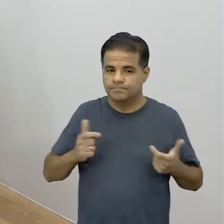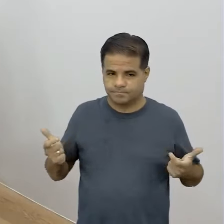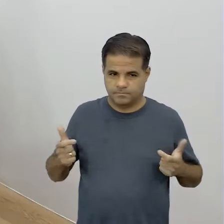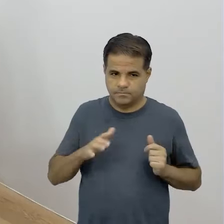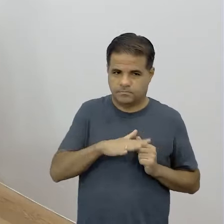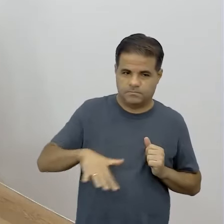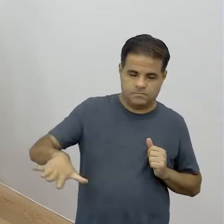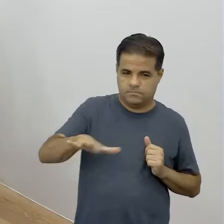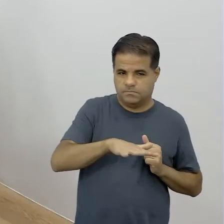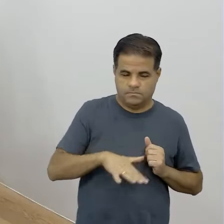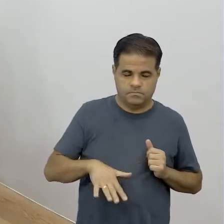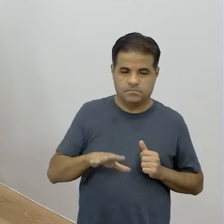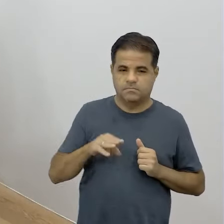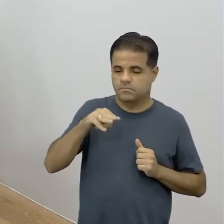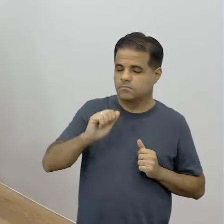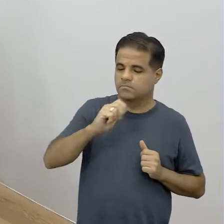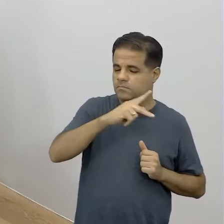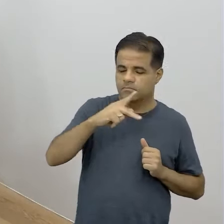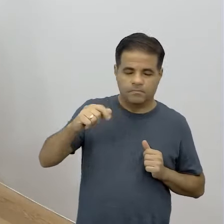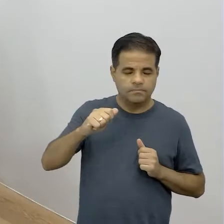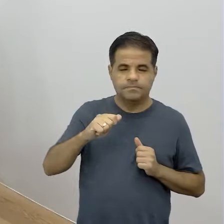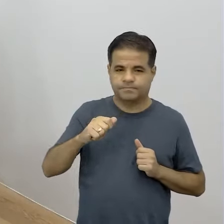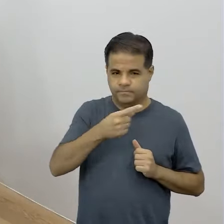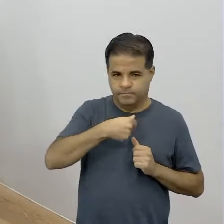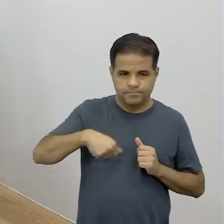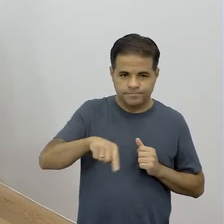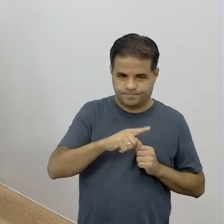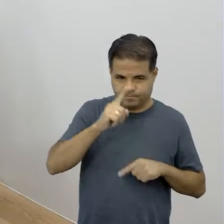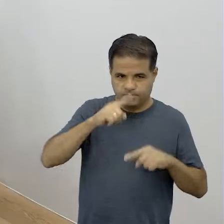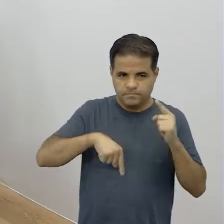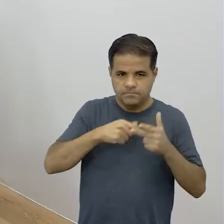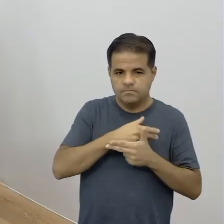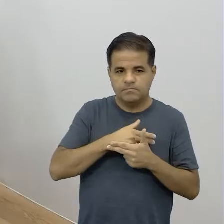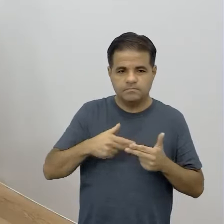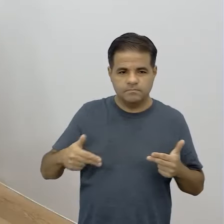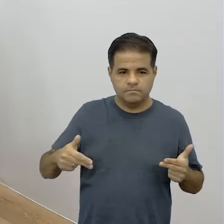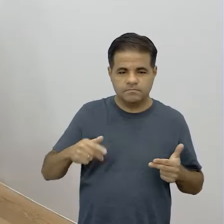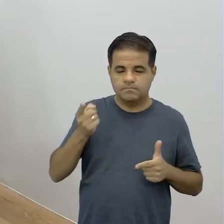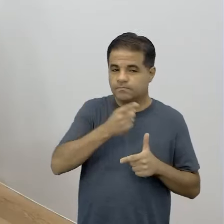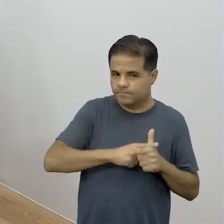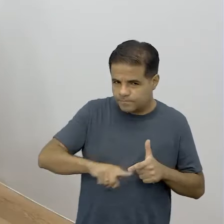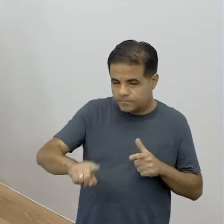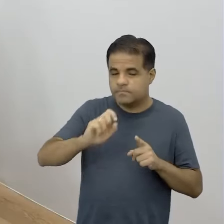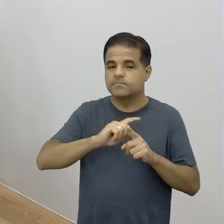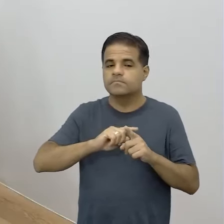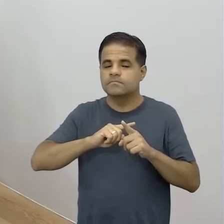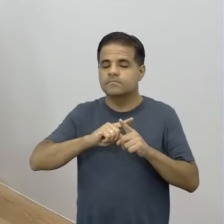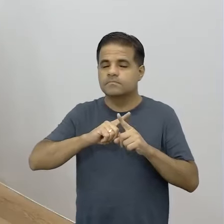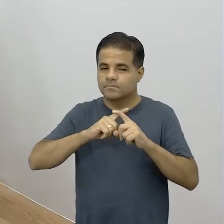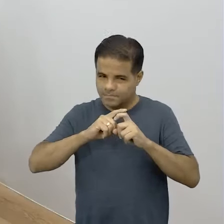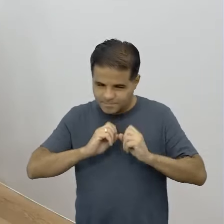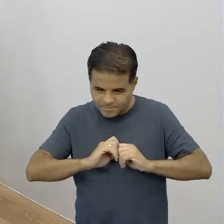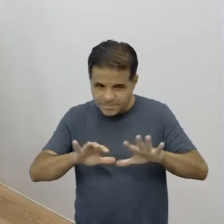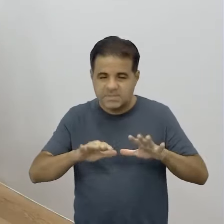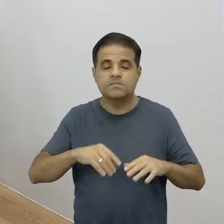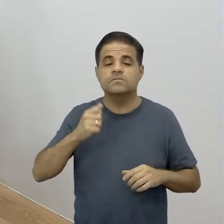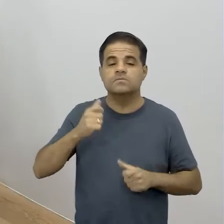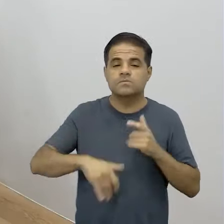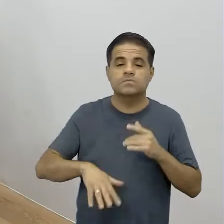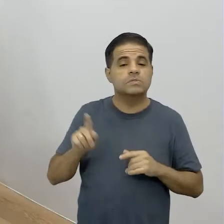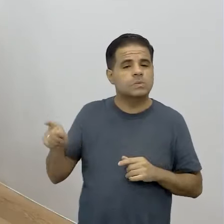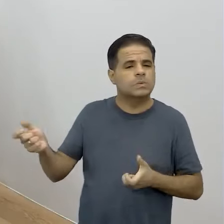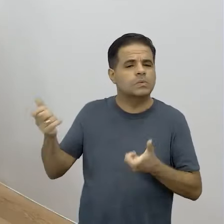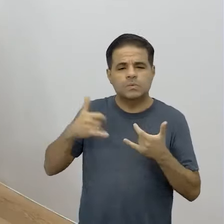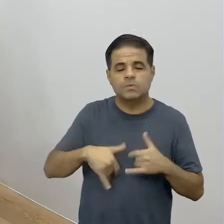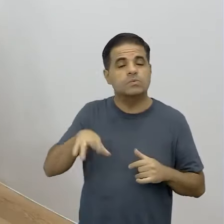aí esse mapa específico nosso, né? O material de apoio aí de quem divide e multiplica. Então, o Vanderlei passou para a gente